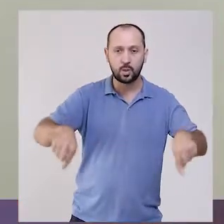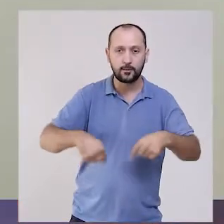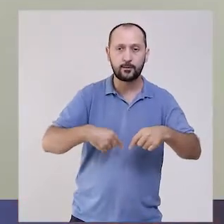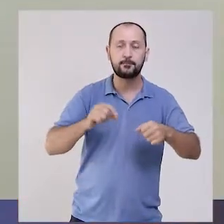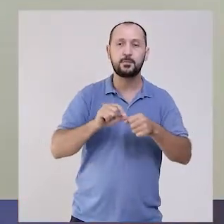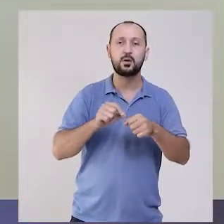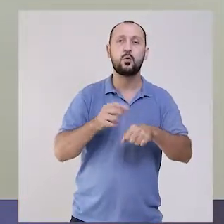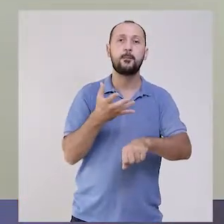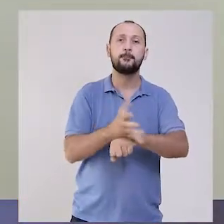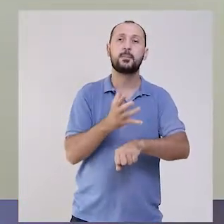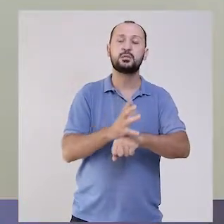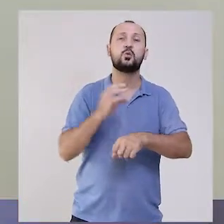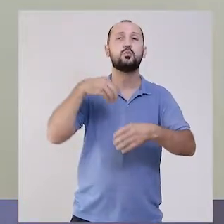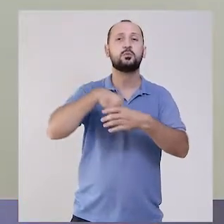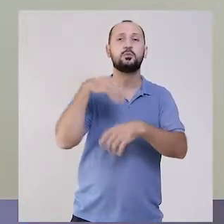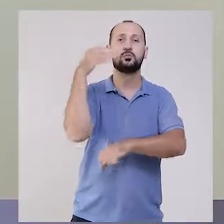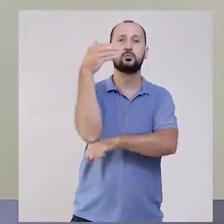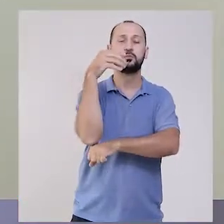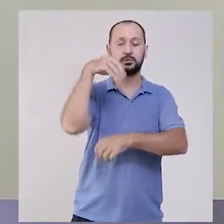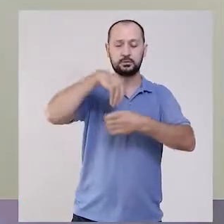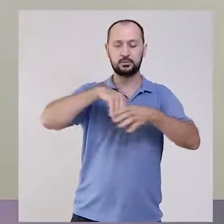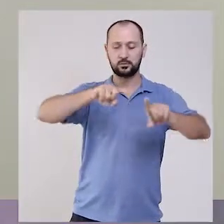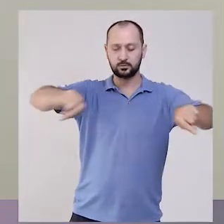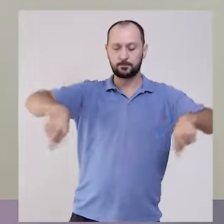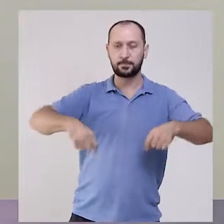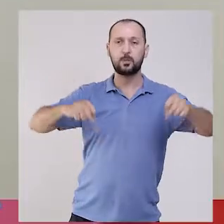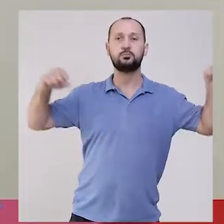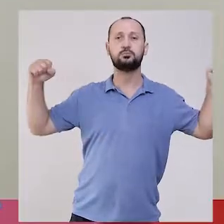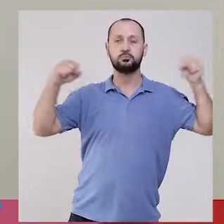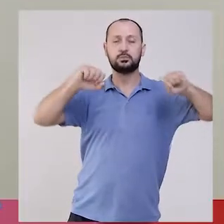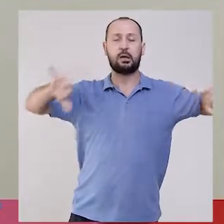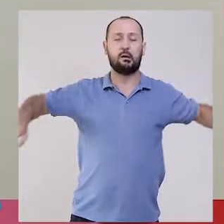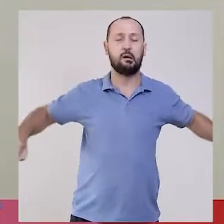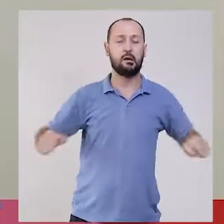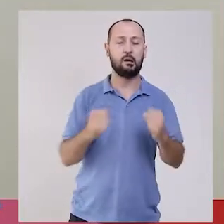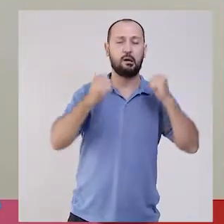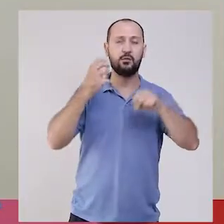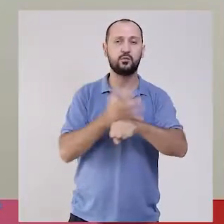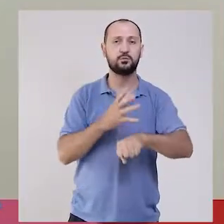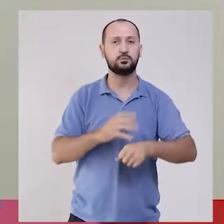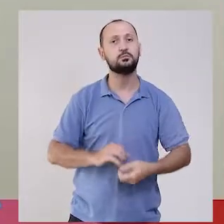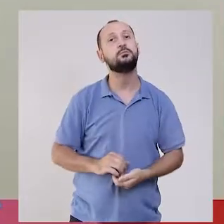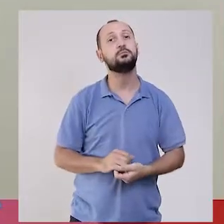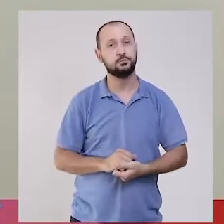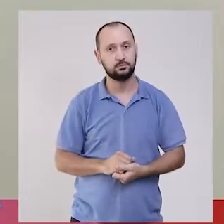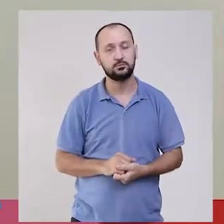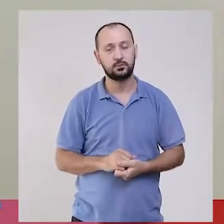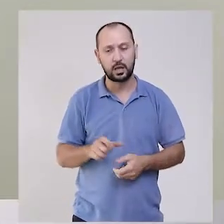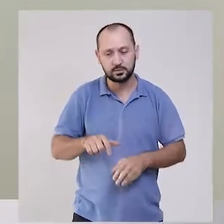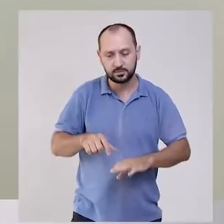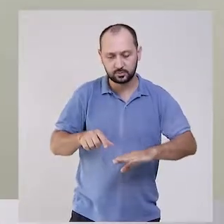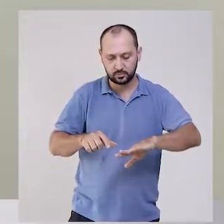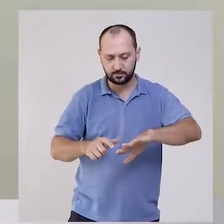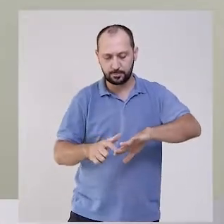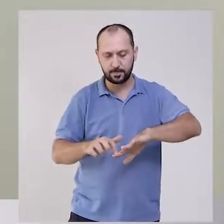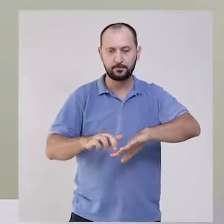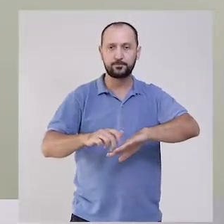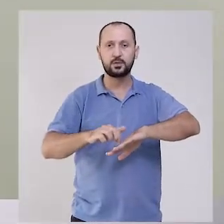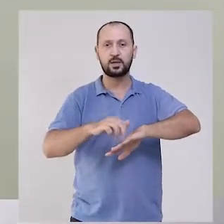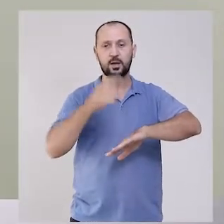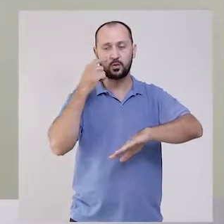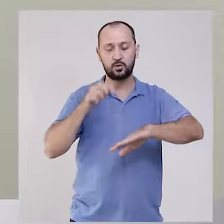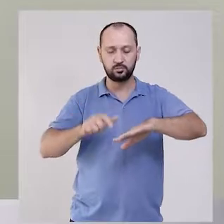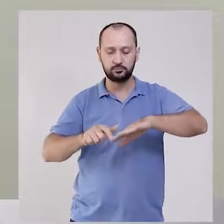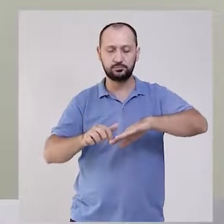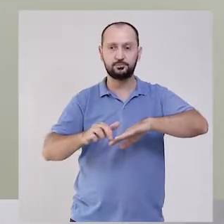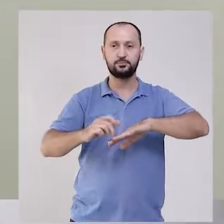espaço físico para me exercitar, eu exercito no quarto do hotel. Num degrau,